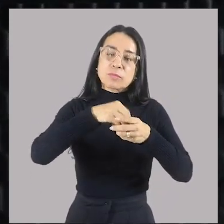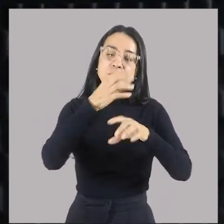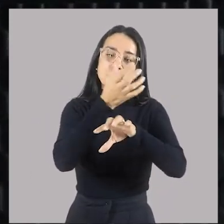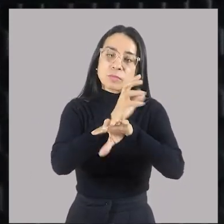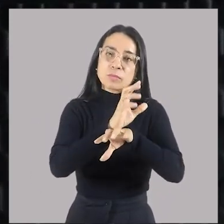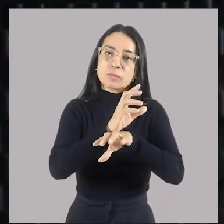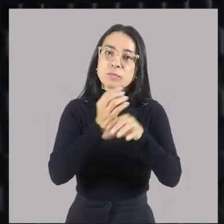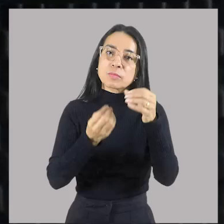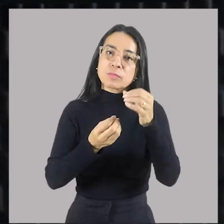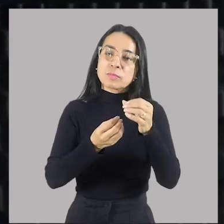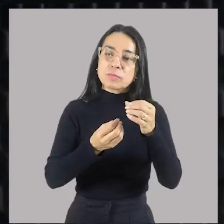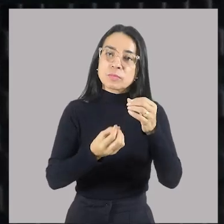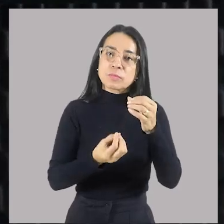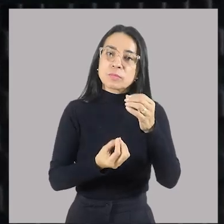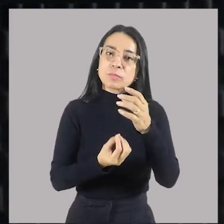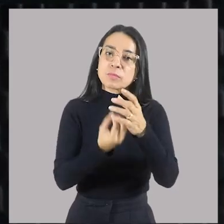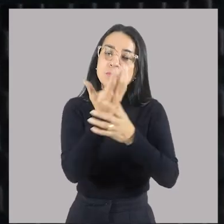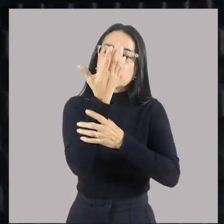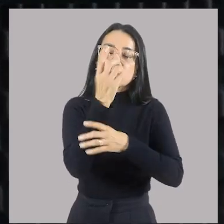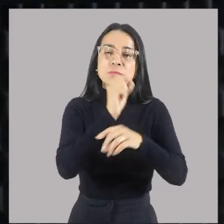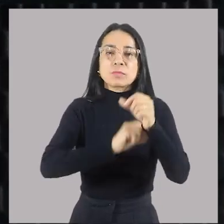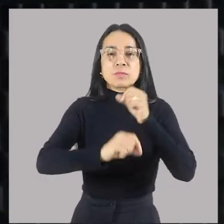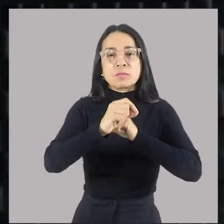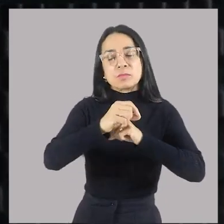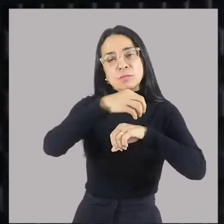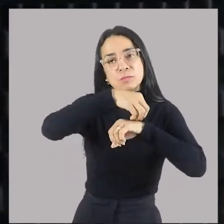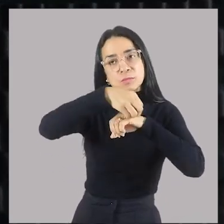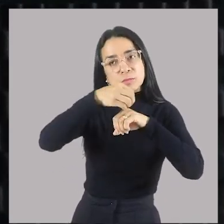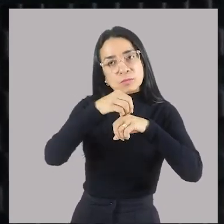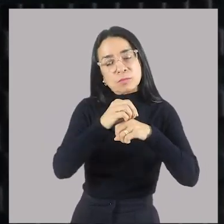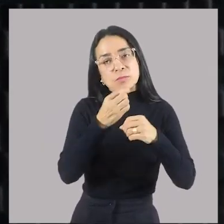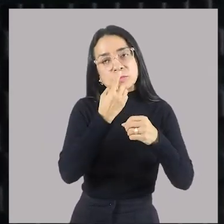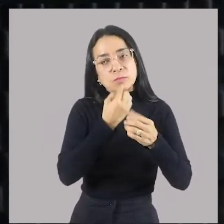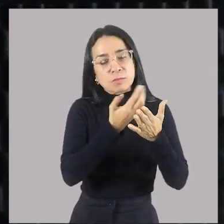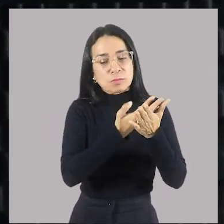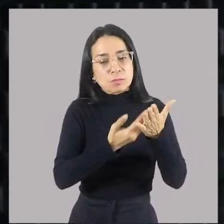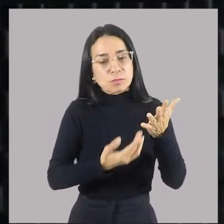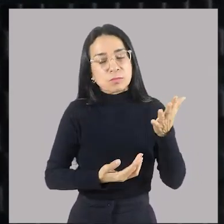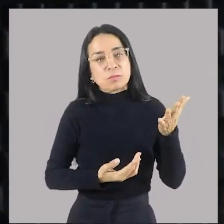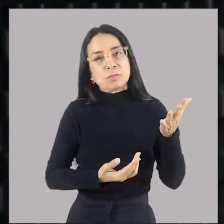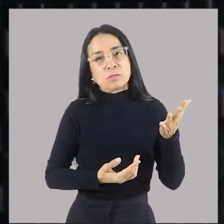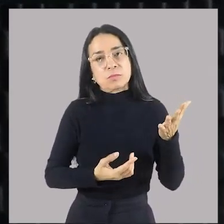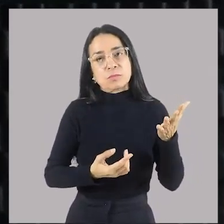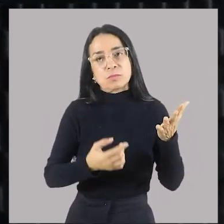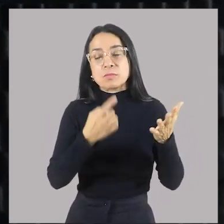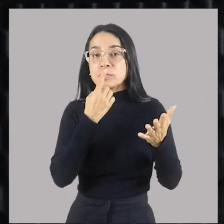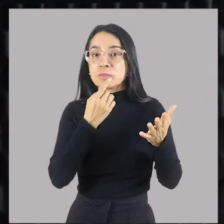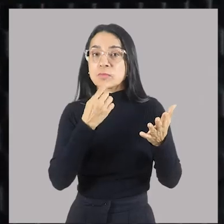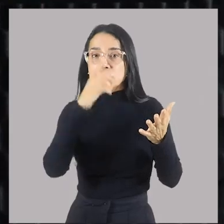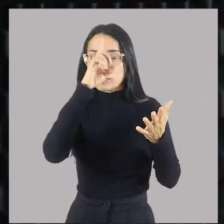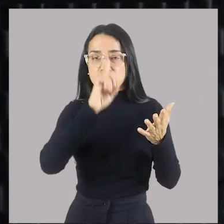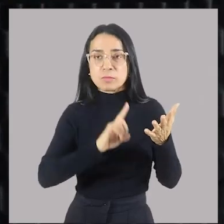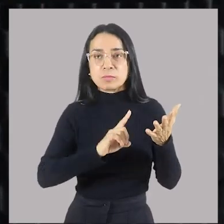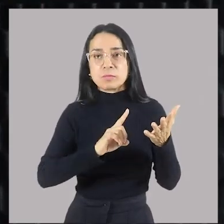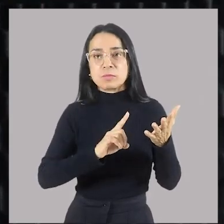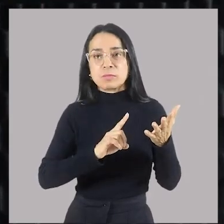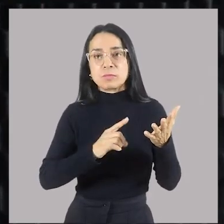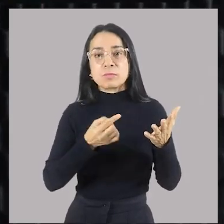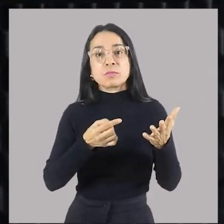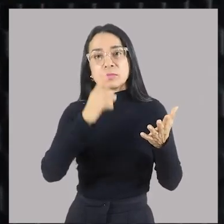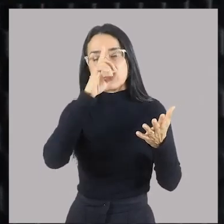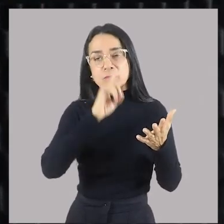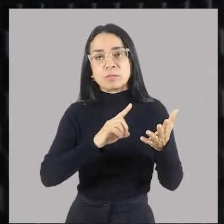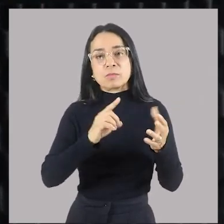as células sanguíneas. Então, dentro do osso vão ter duas medulas, medula óssea vermelha e amarela. A amarela ela é